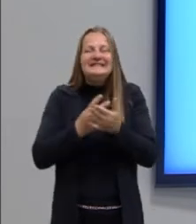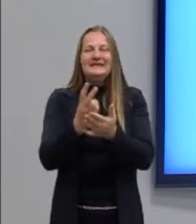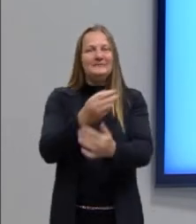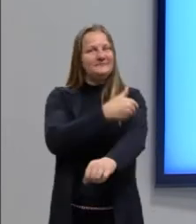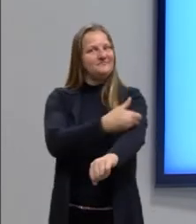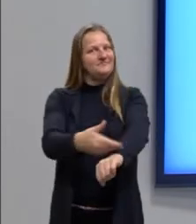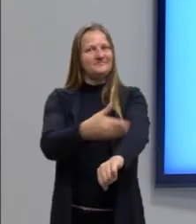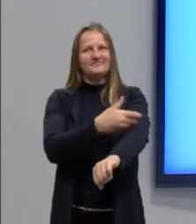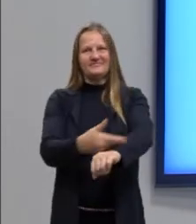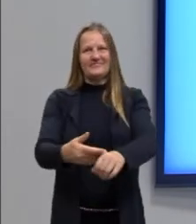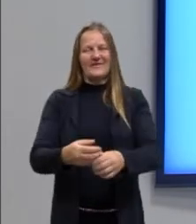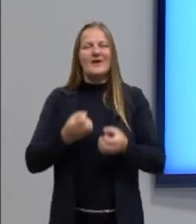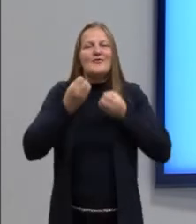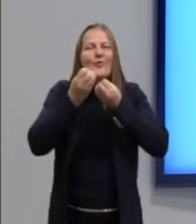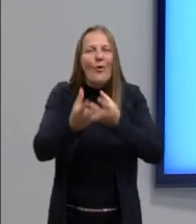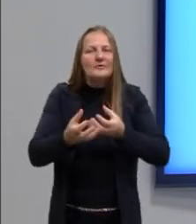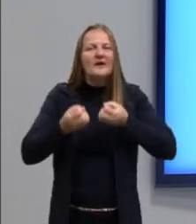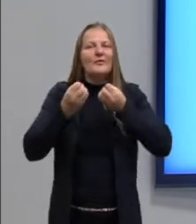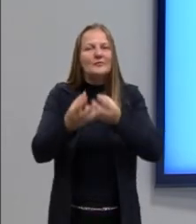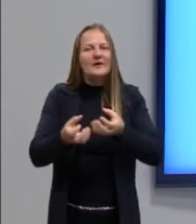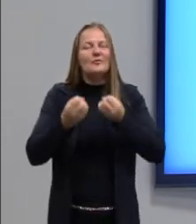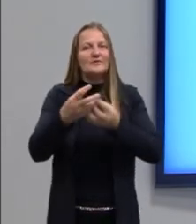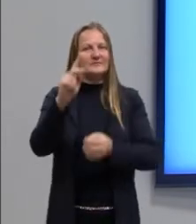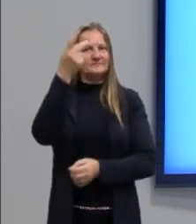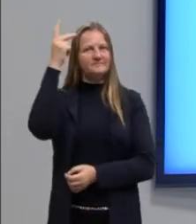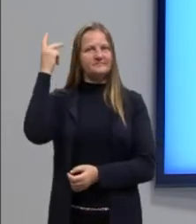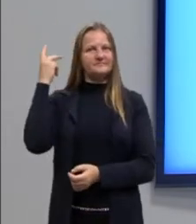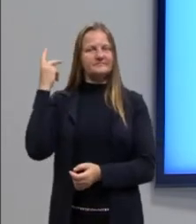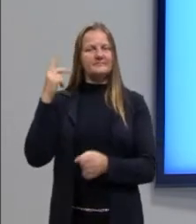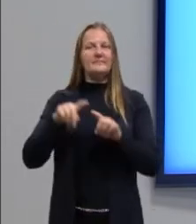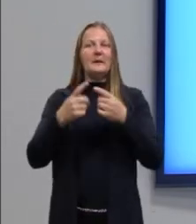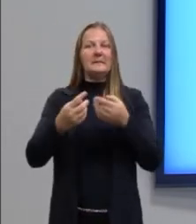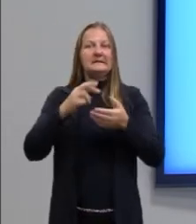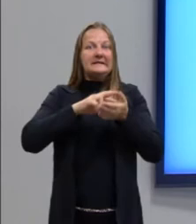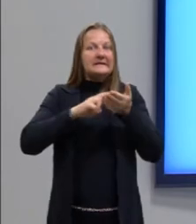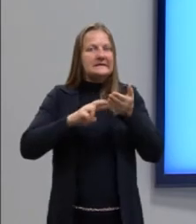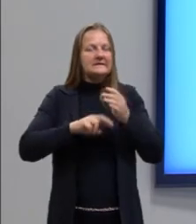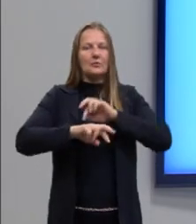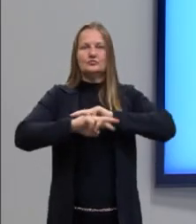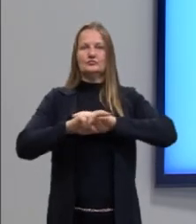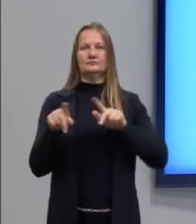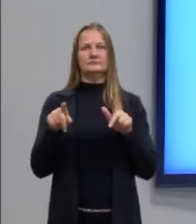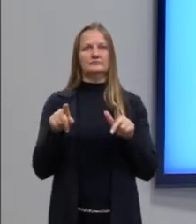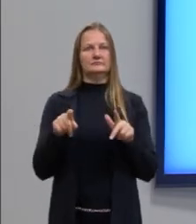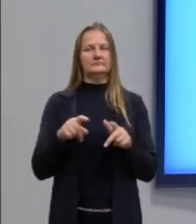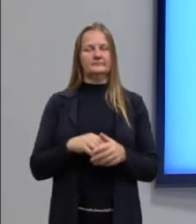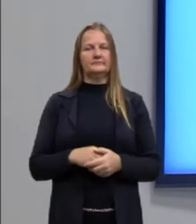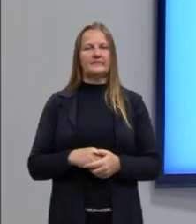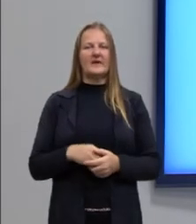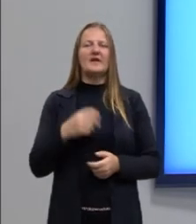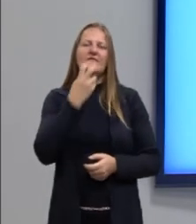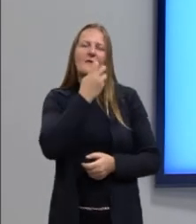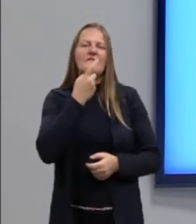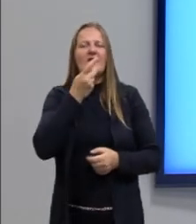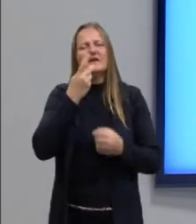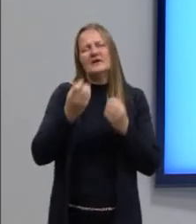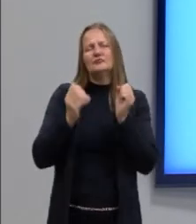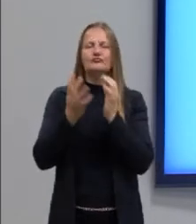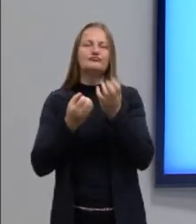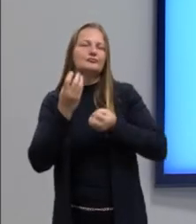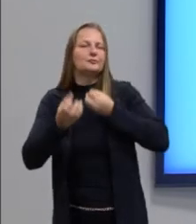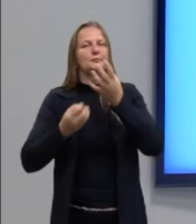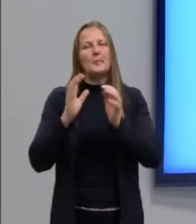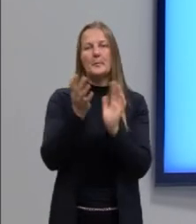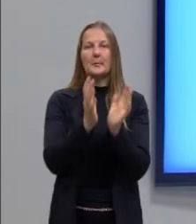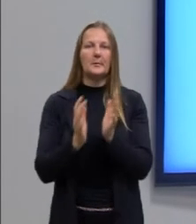a gente é muito acostumado a contar histórias né tanto escrita quanto falada né na oralidade então a gente